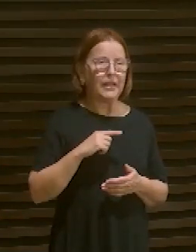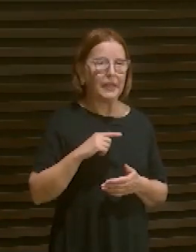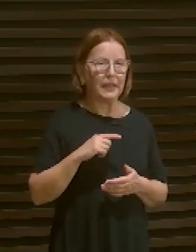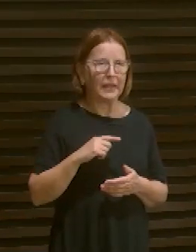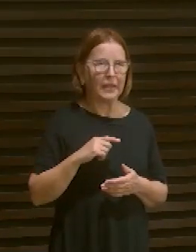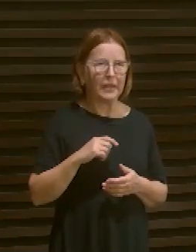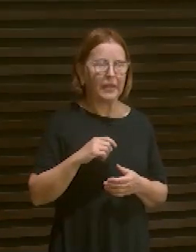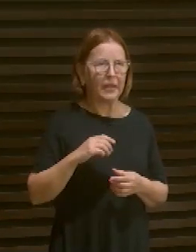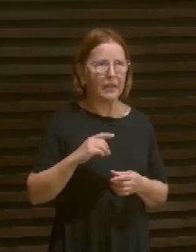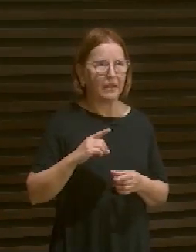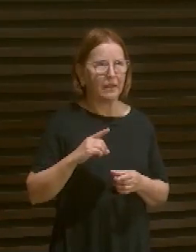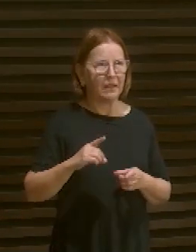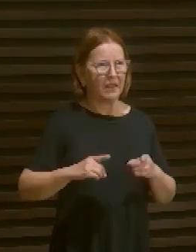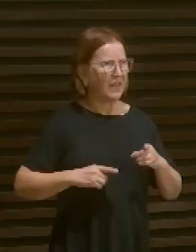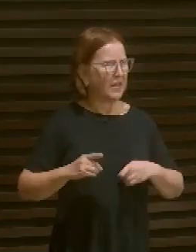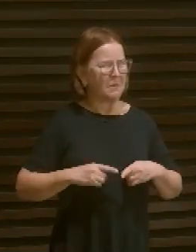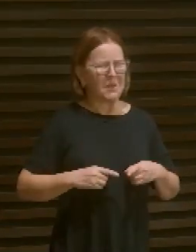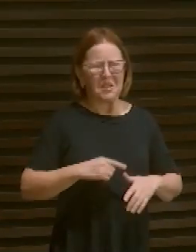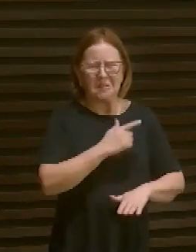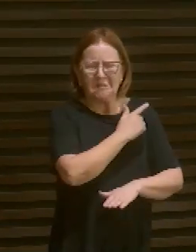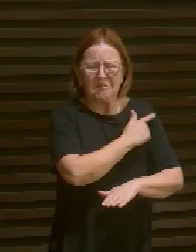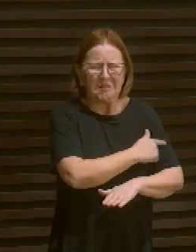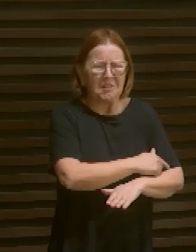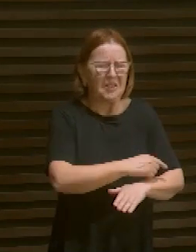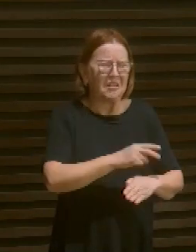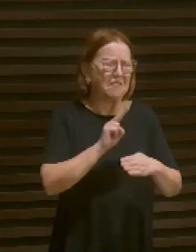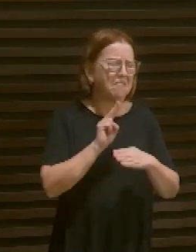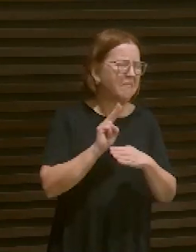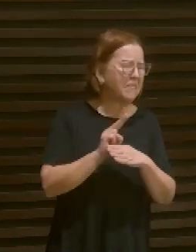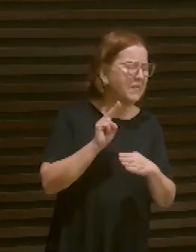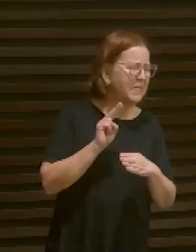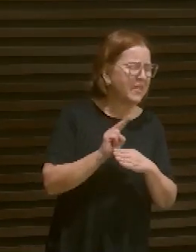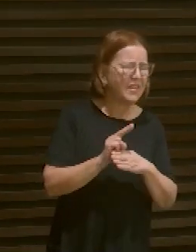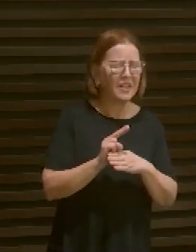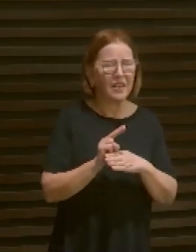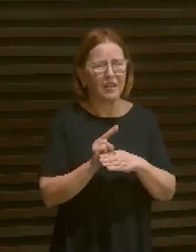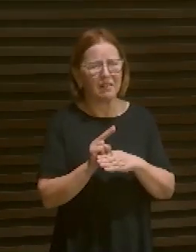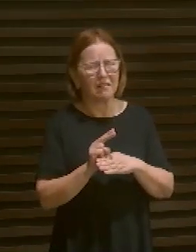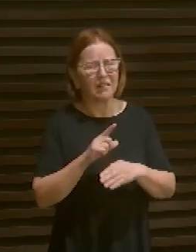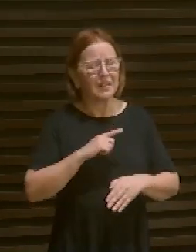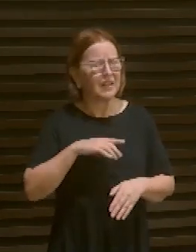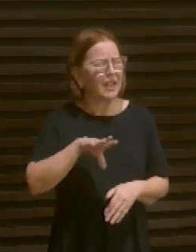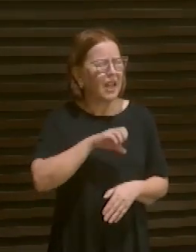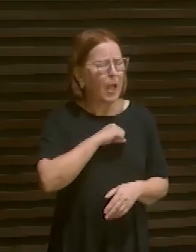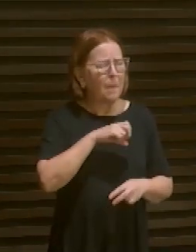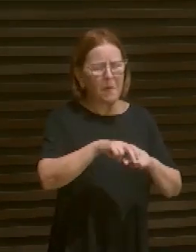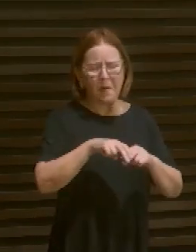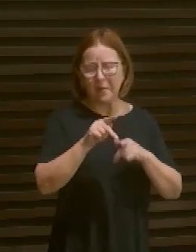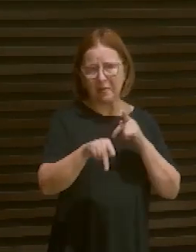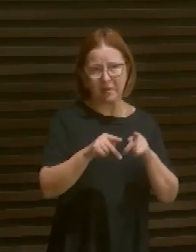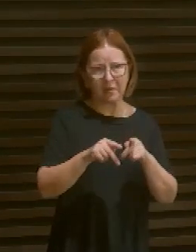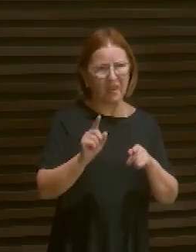atencioso, cuidadoso. Pensa num povo que tem um amor por aqueles. Não era por